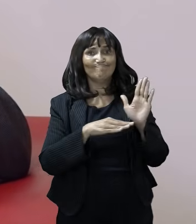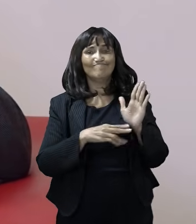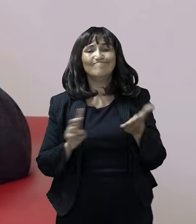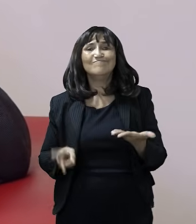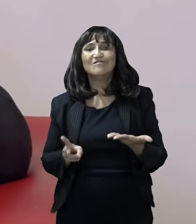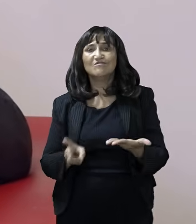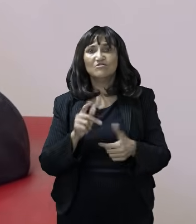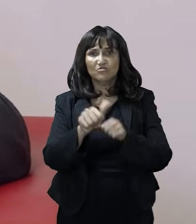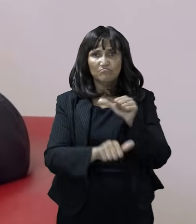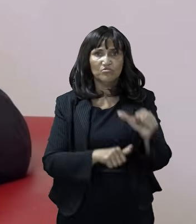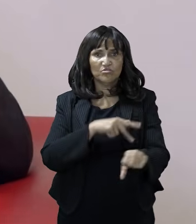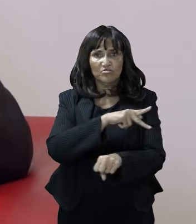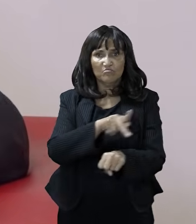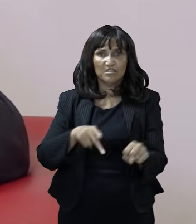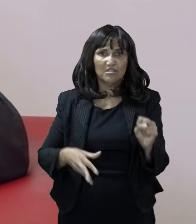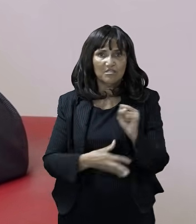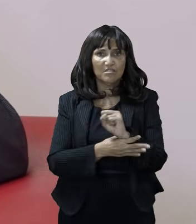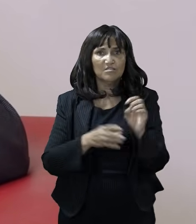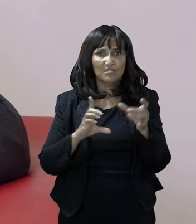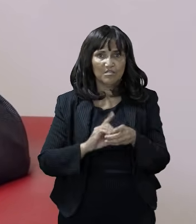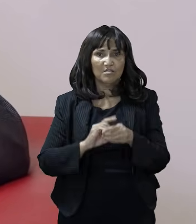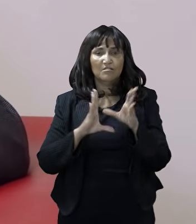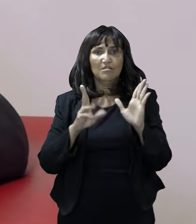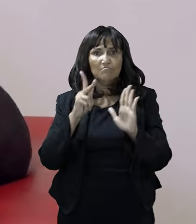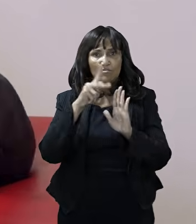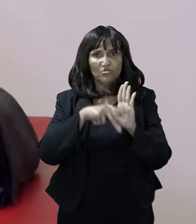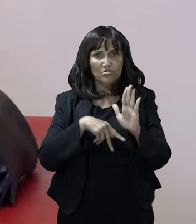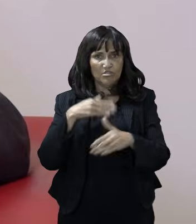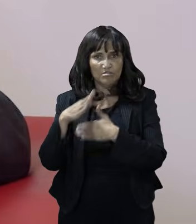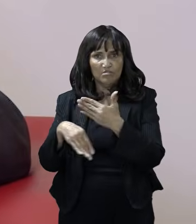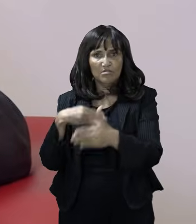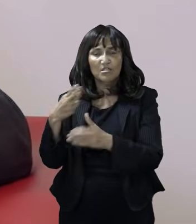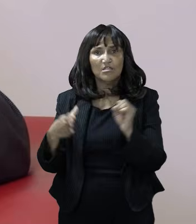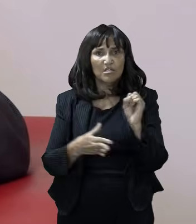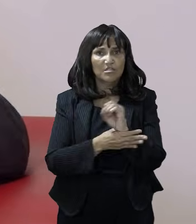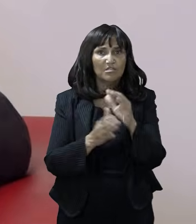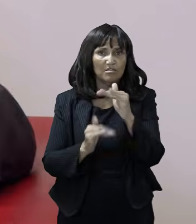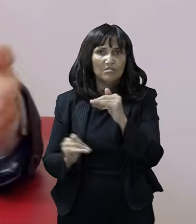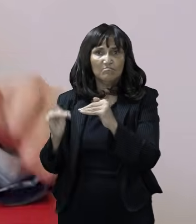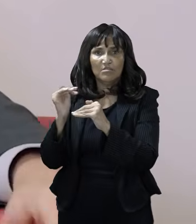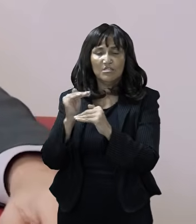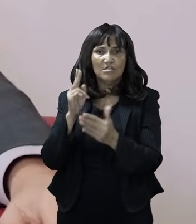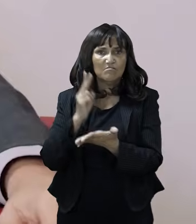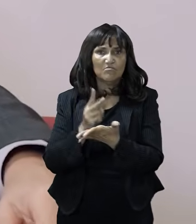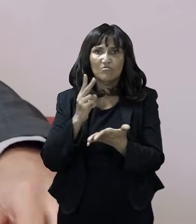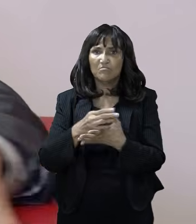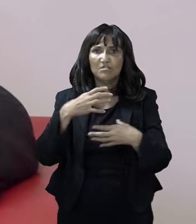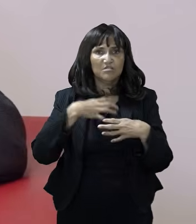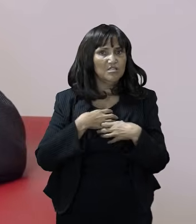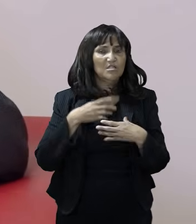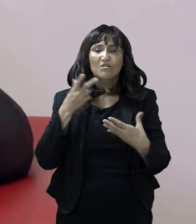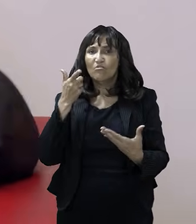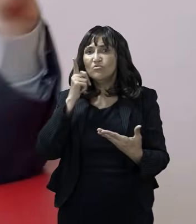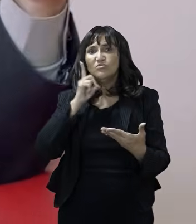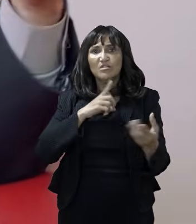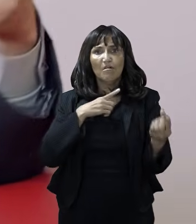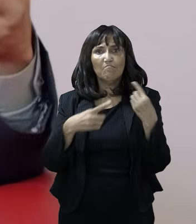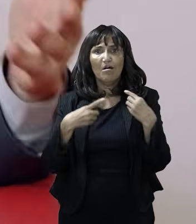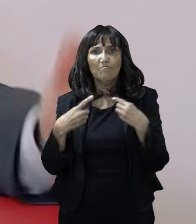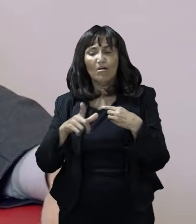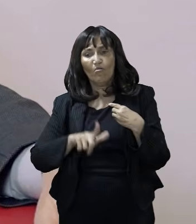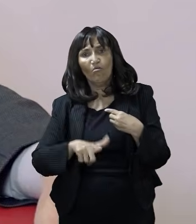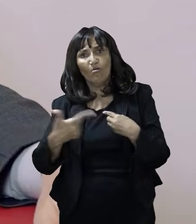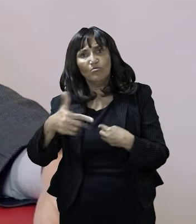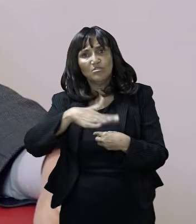mudando o país, que garanta a democracia, garanta o projeto de desenvolvimento, garante a soberania e que, ao mesmo tempo, a gente consiga dialogar com amplos setores